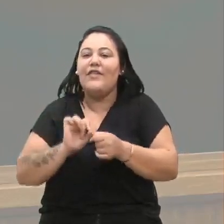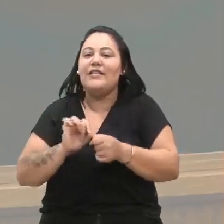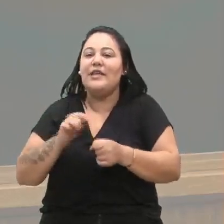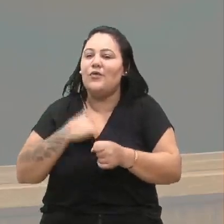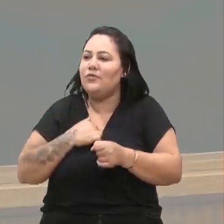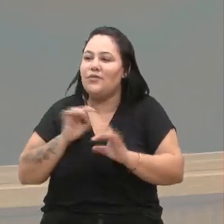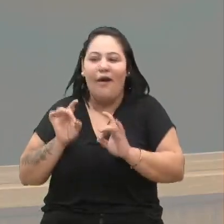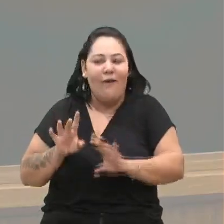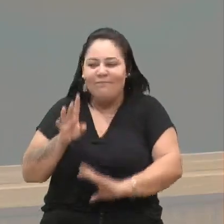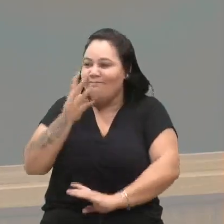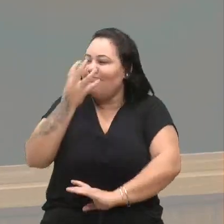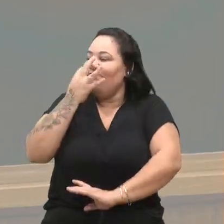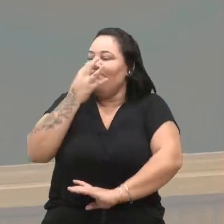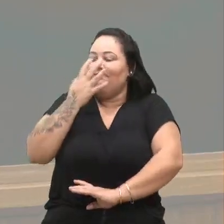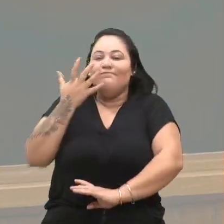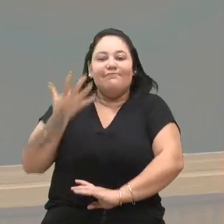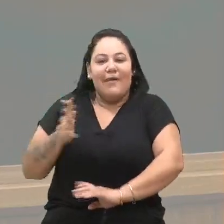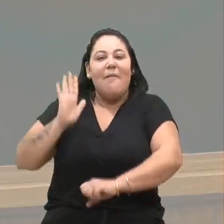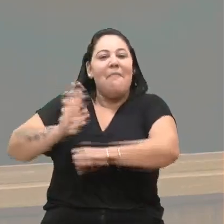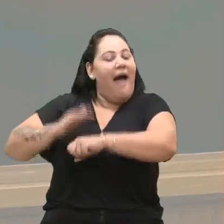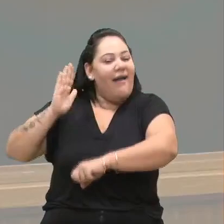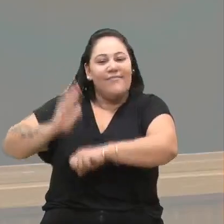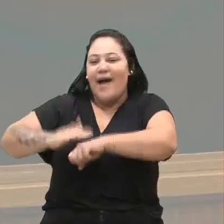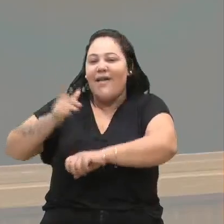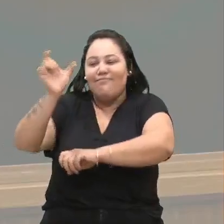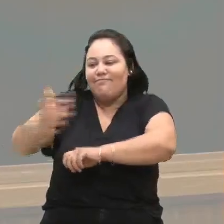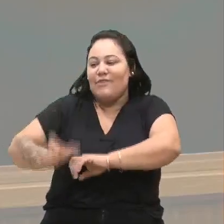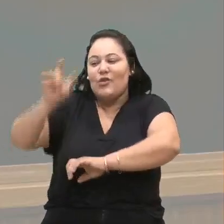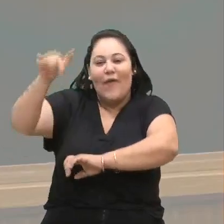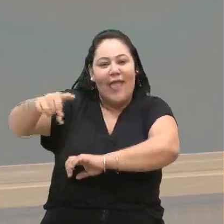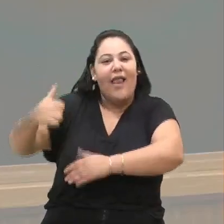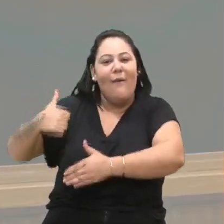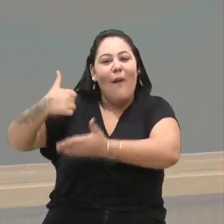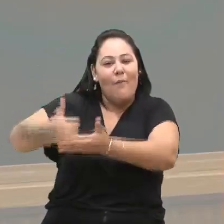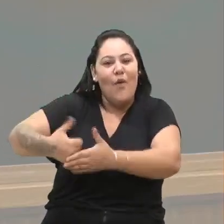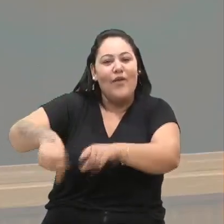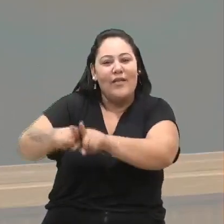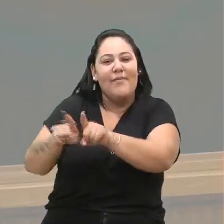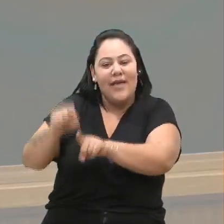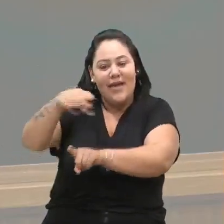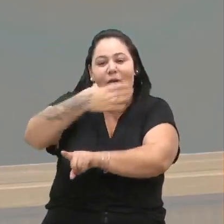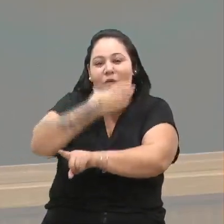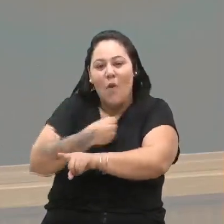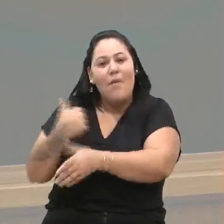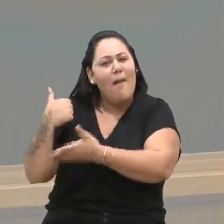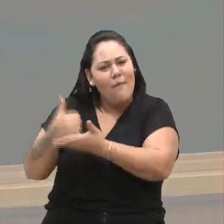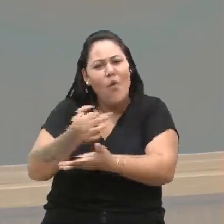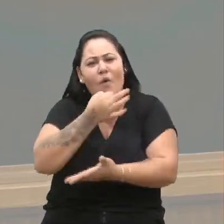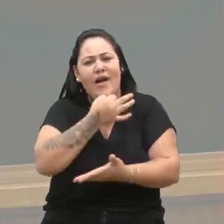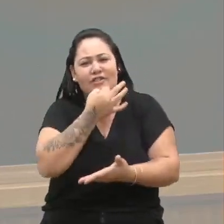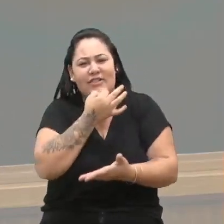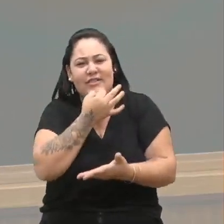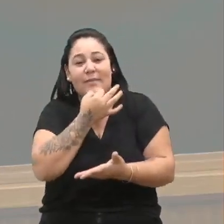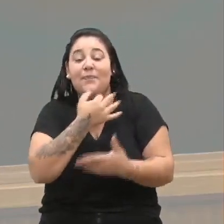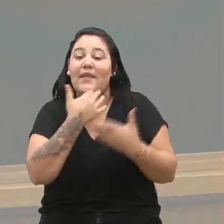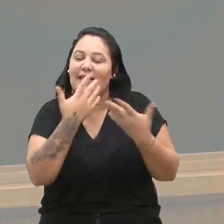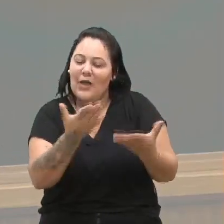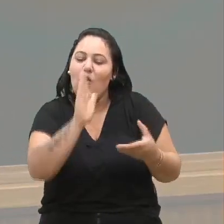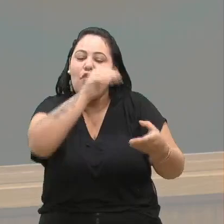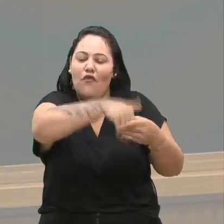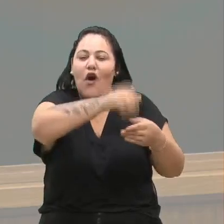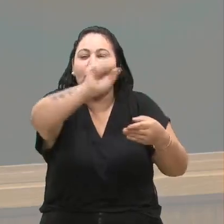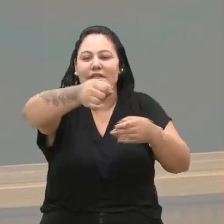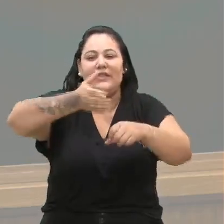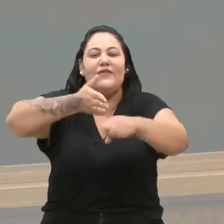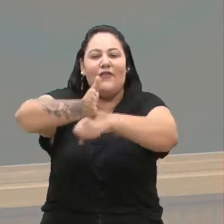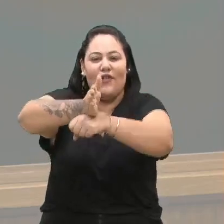só ficasse ainda mais admirada pela contribuição que o Leonir deu à nossa cidade. Então, votarei